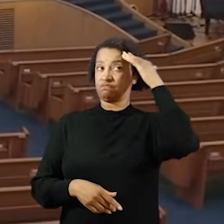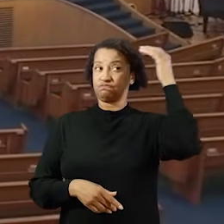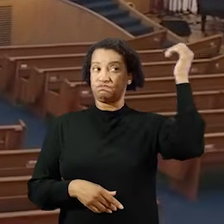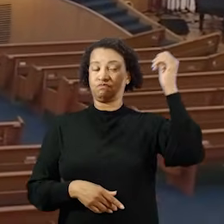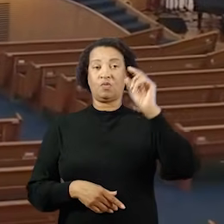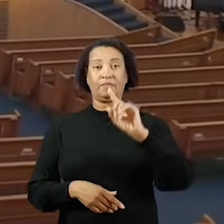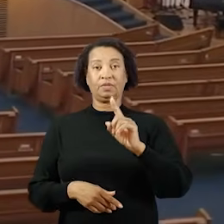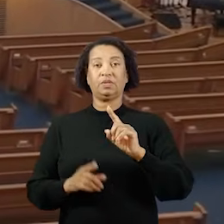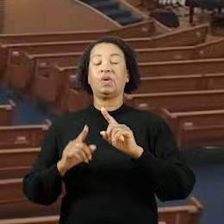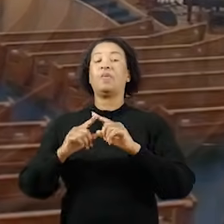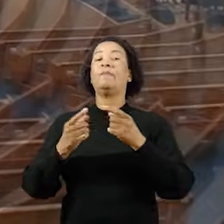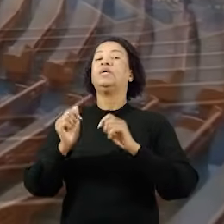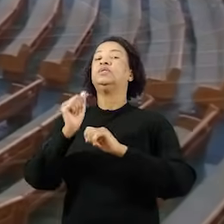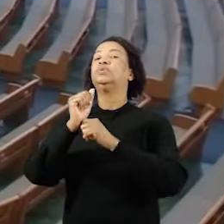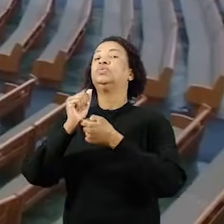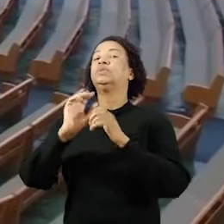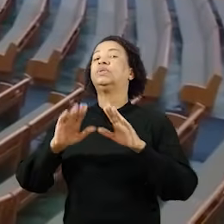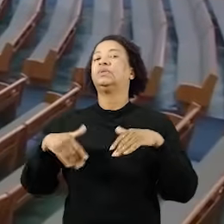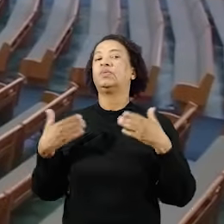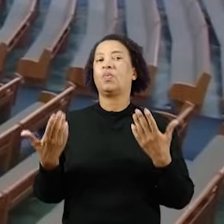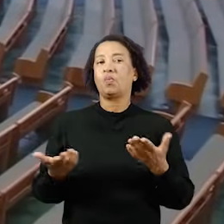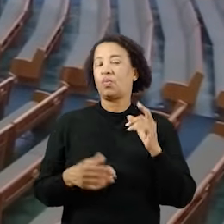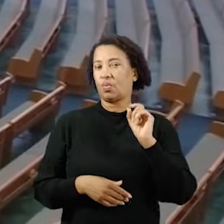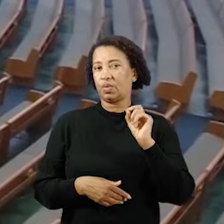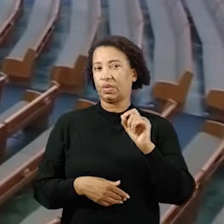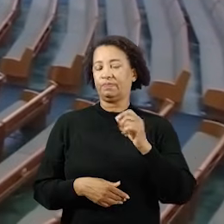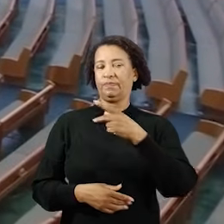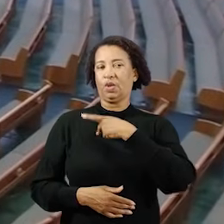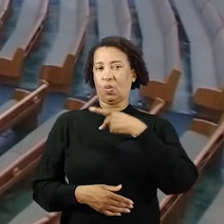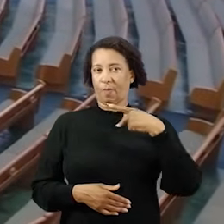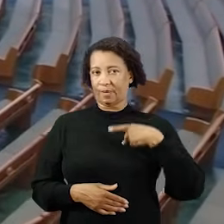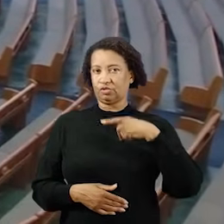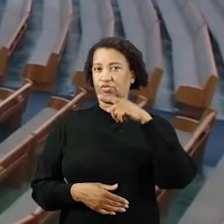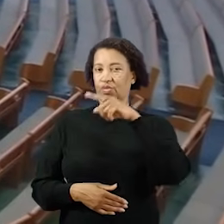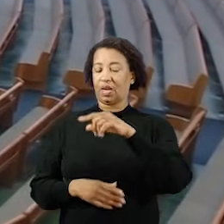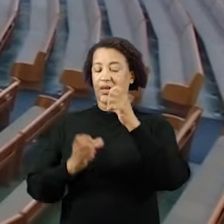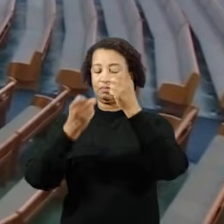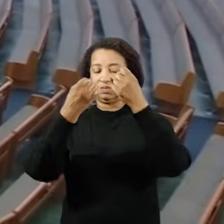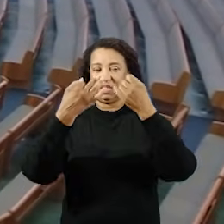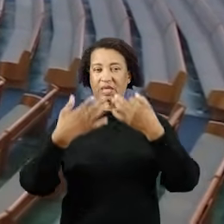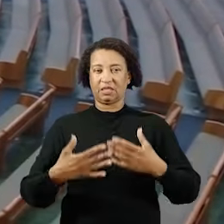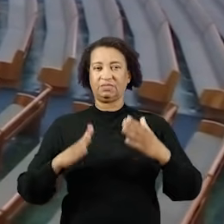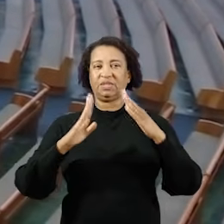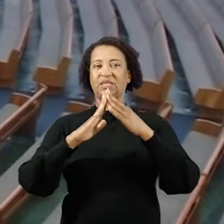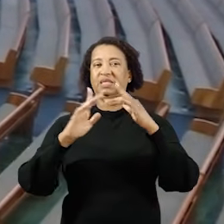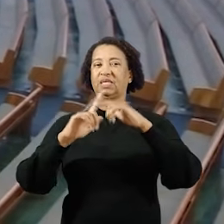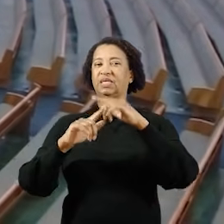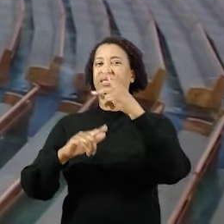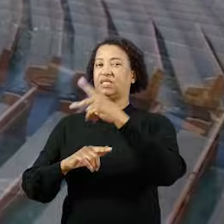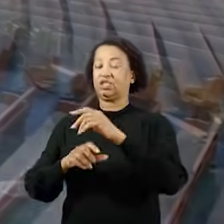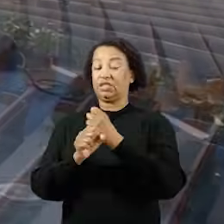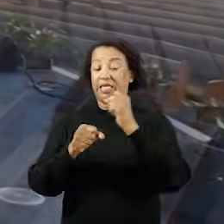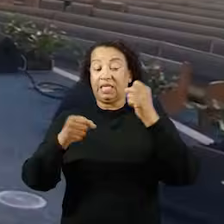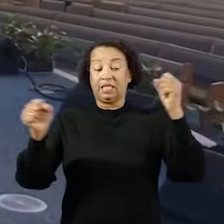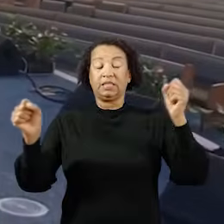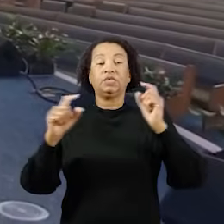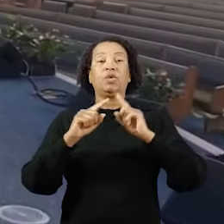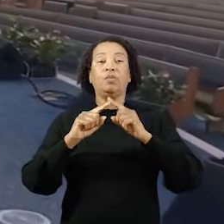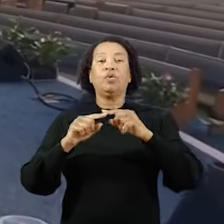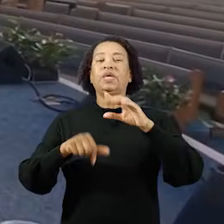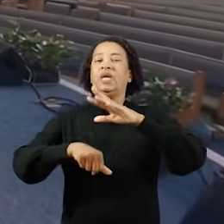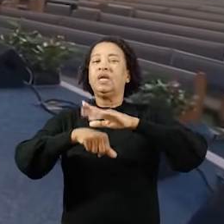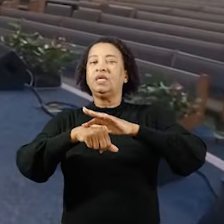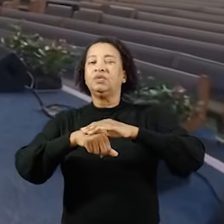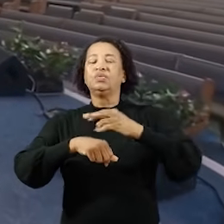culto é um show. Mas qual é o segredo, então? O próprio pastor Cho explica que sua igreja ficou grande desse jeito porque ele